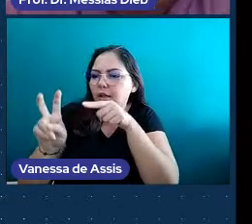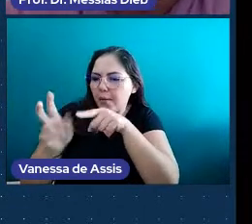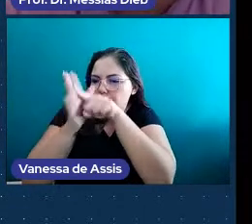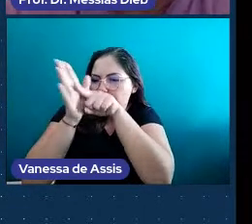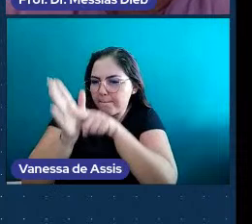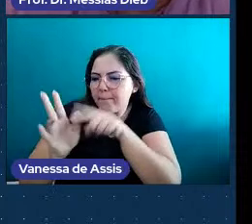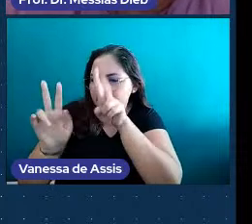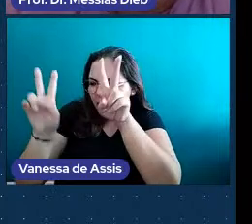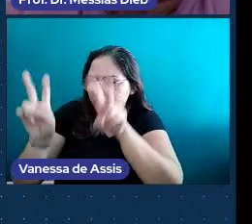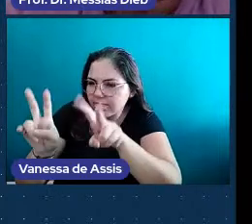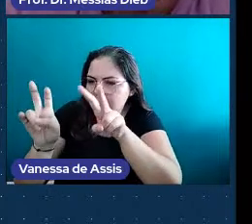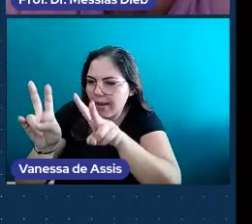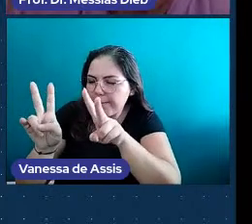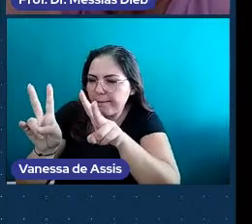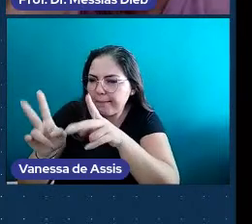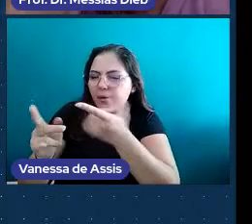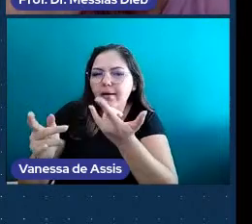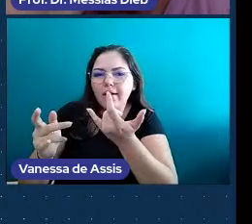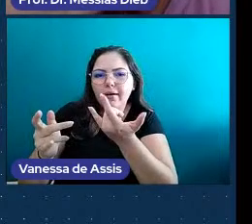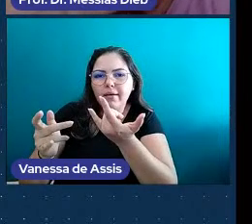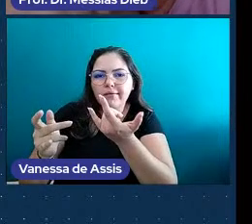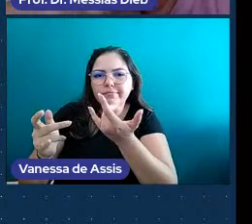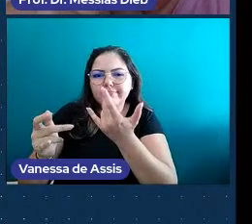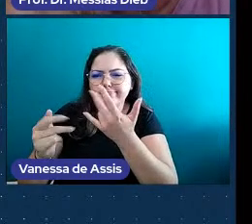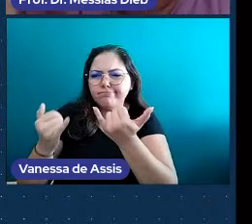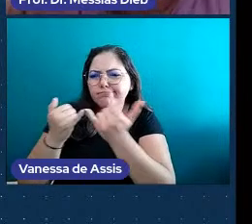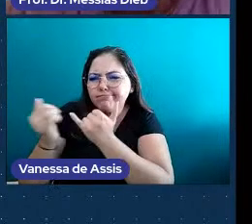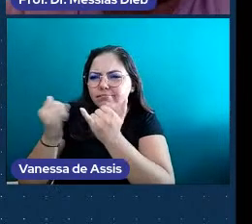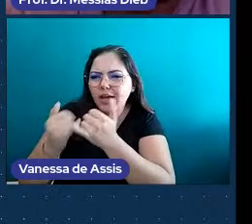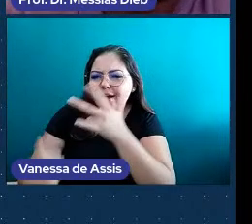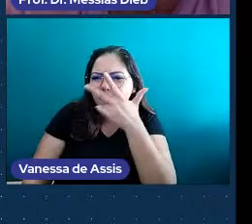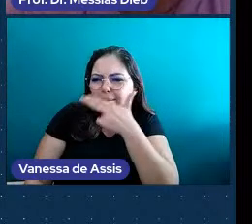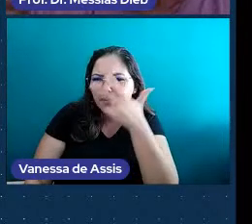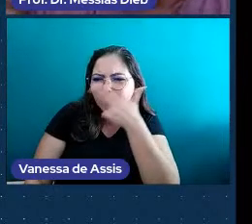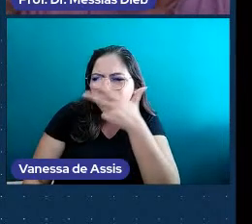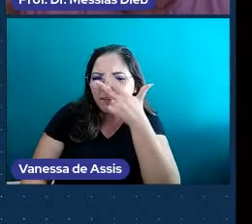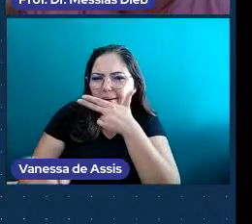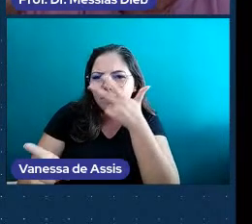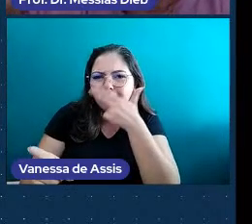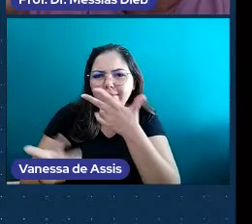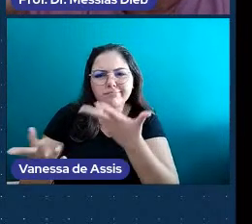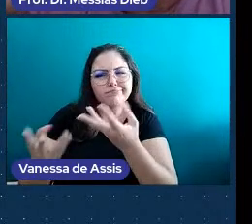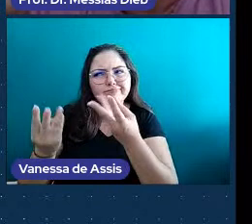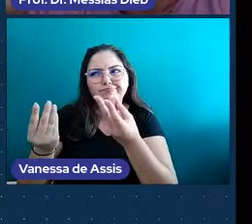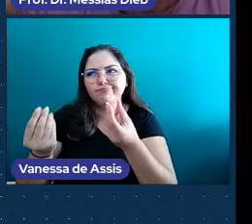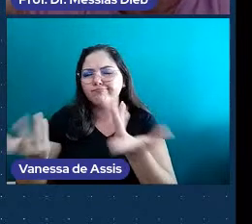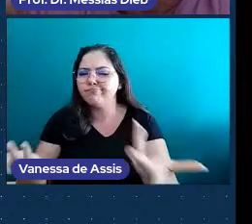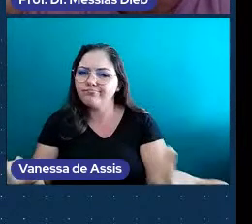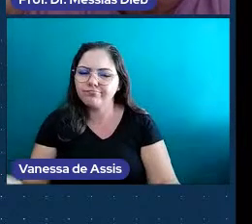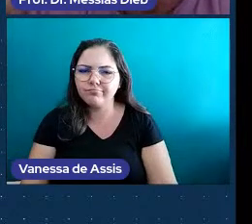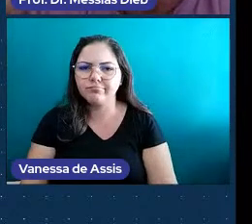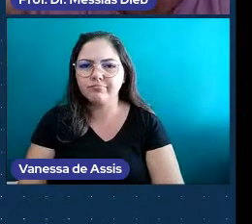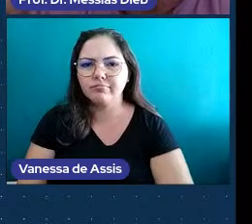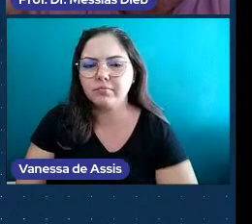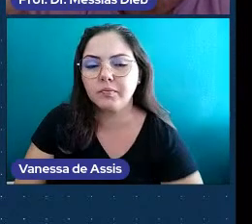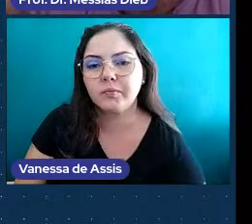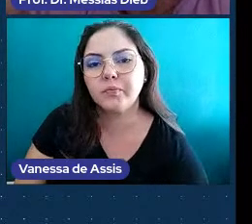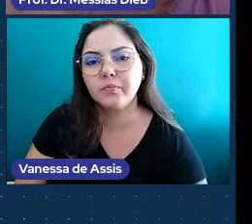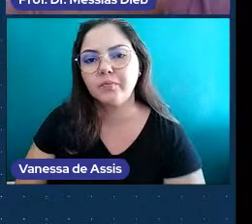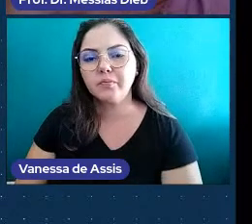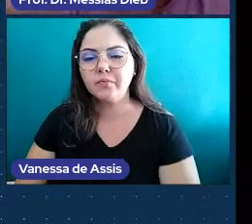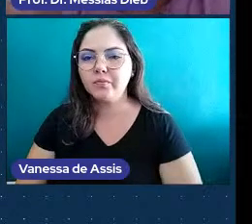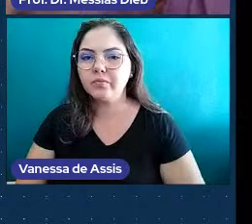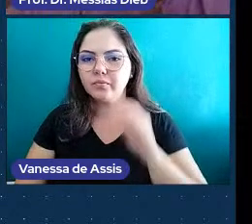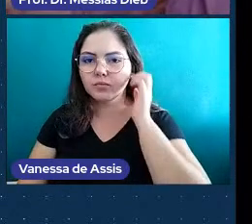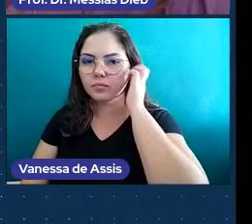pessoas todas estão falando sobre ele. Poderia ser interessante até para, tipo assim,